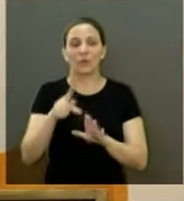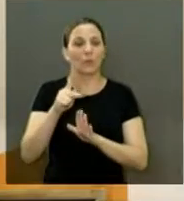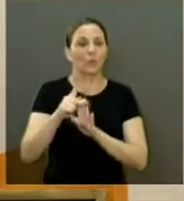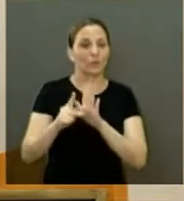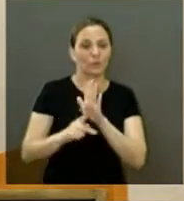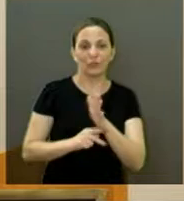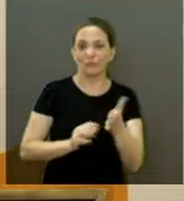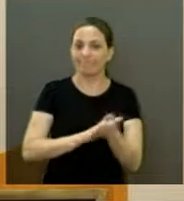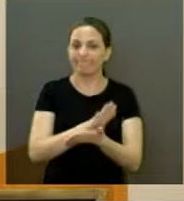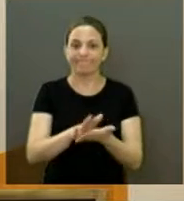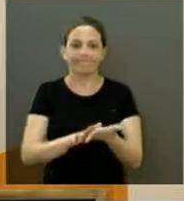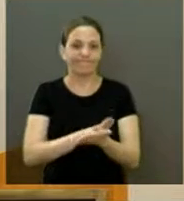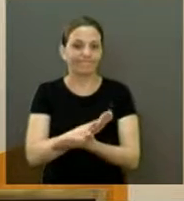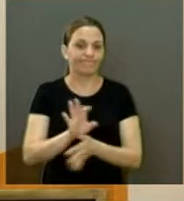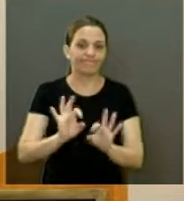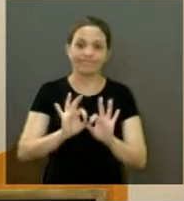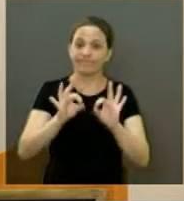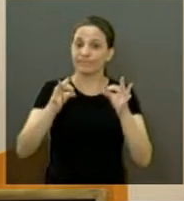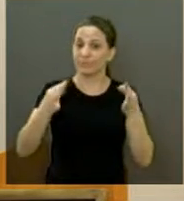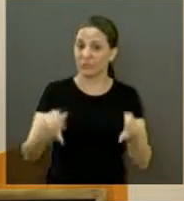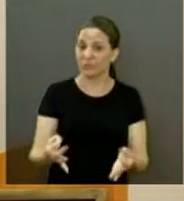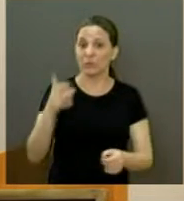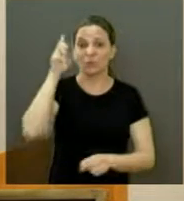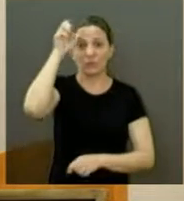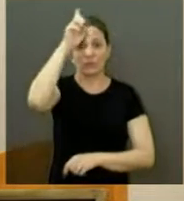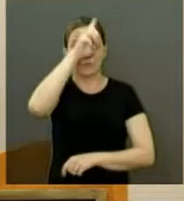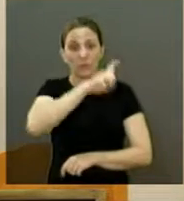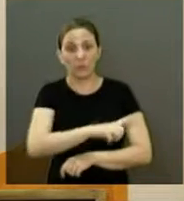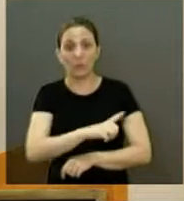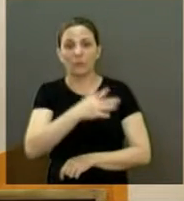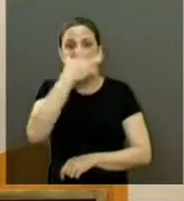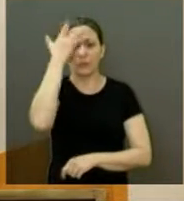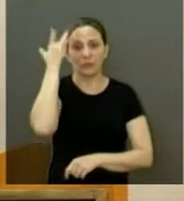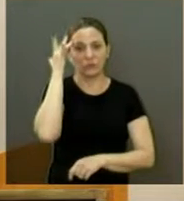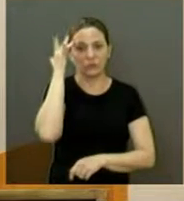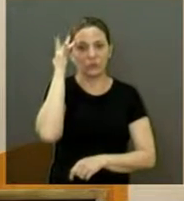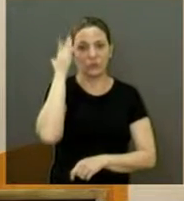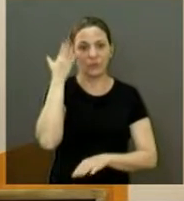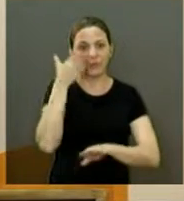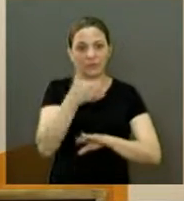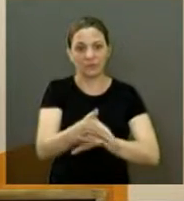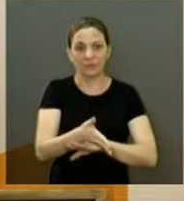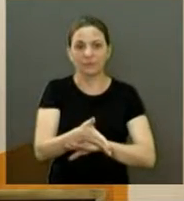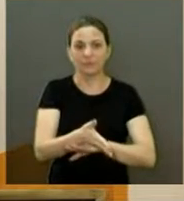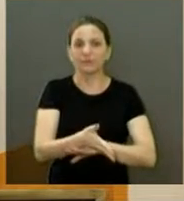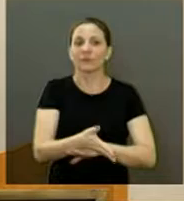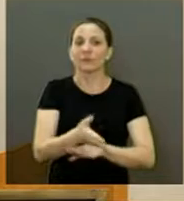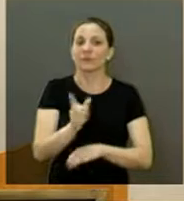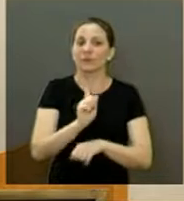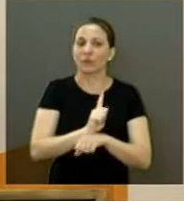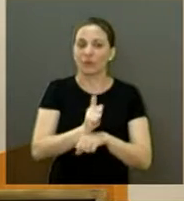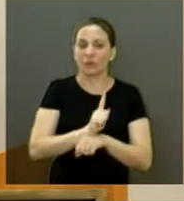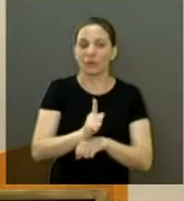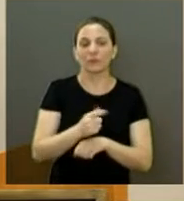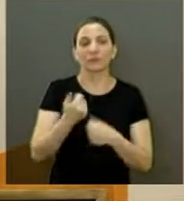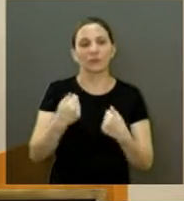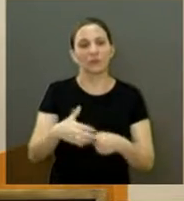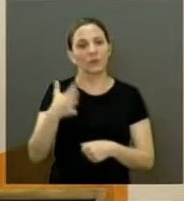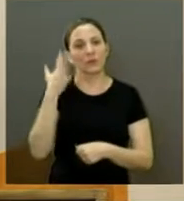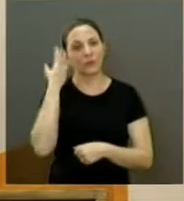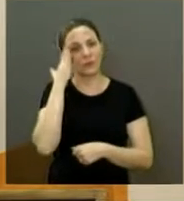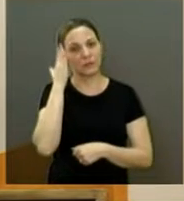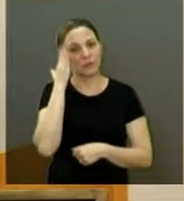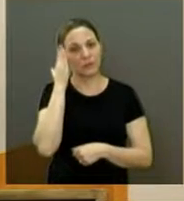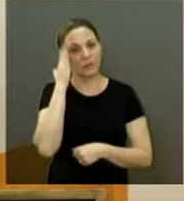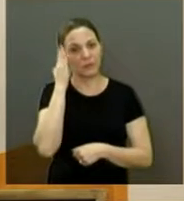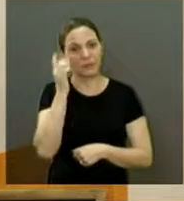uma coisa simples mas dificultoso as pessoas os gestores tem que se integrar e começar